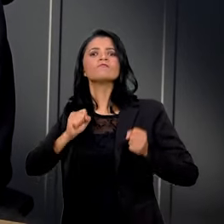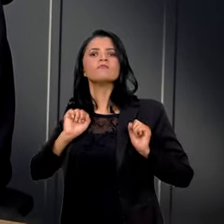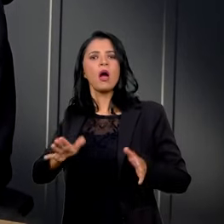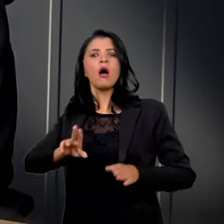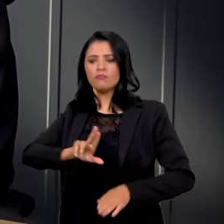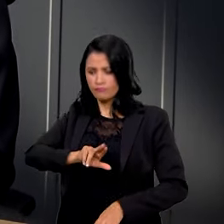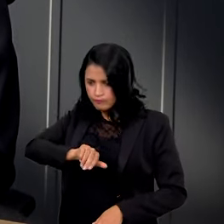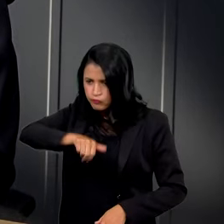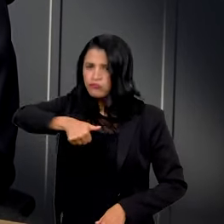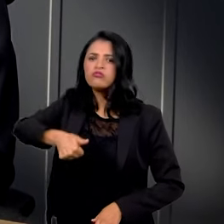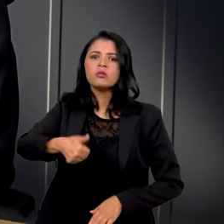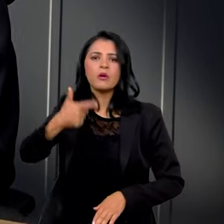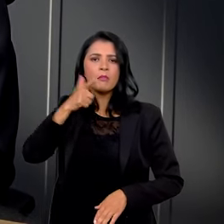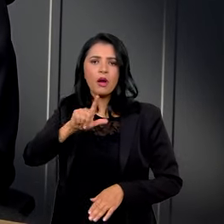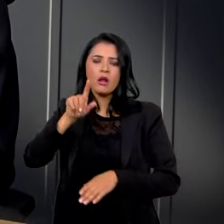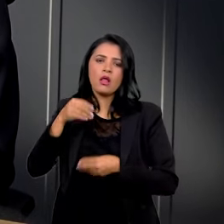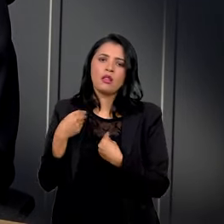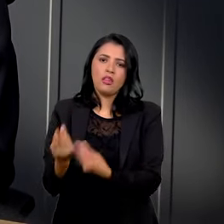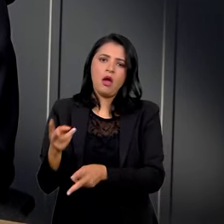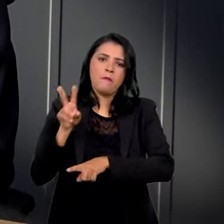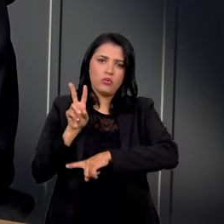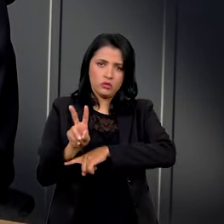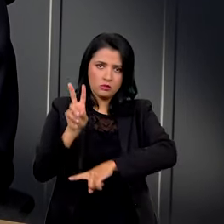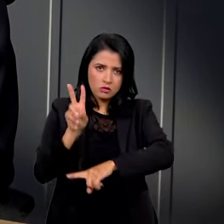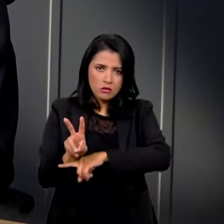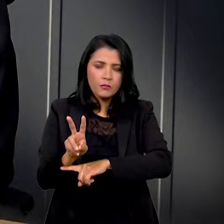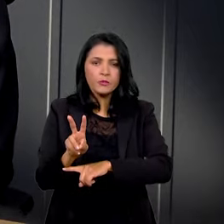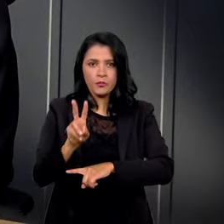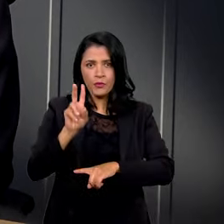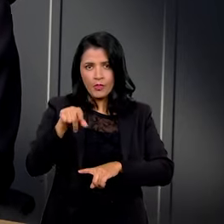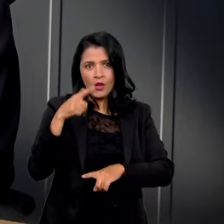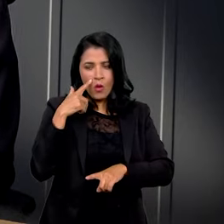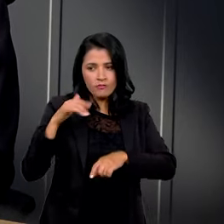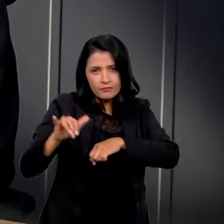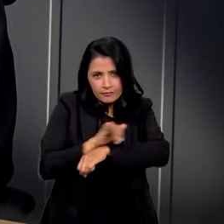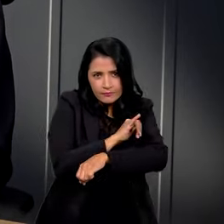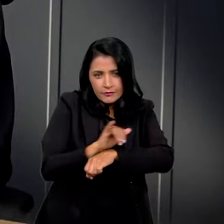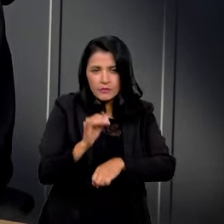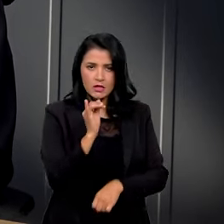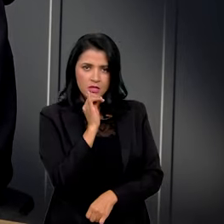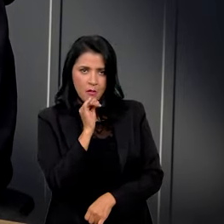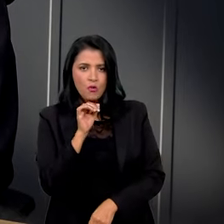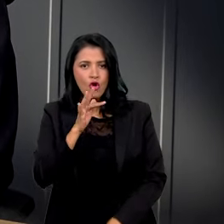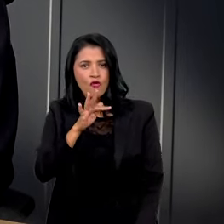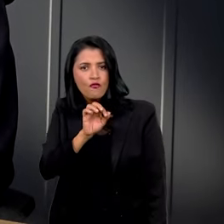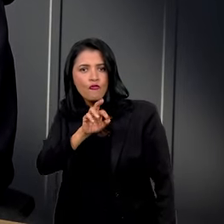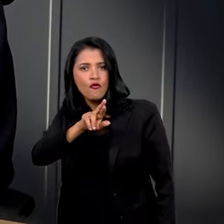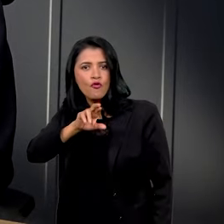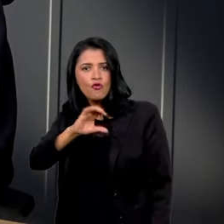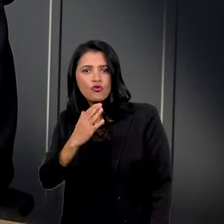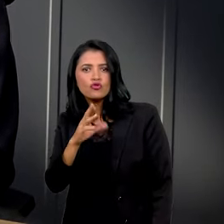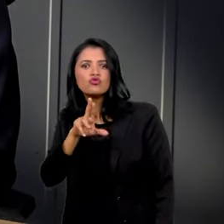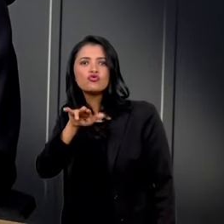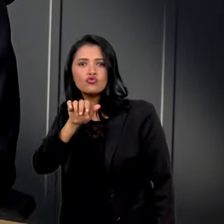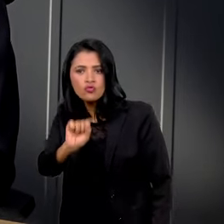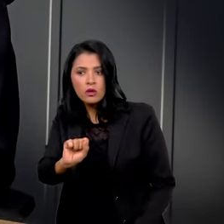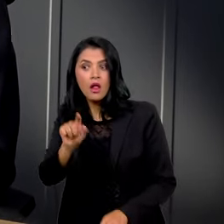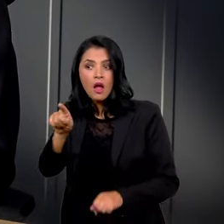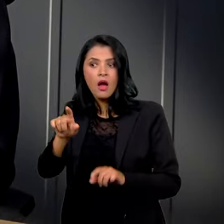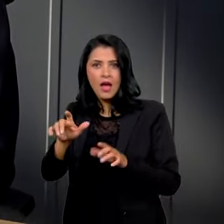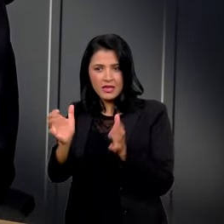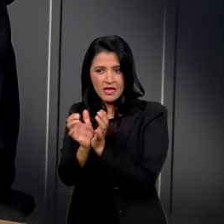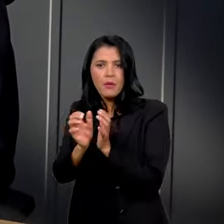as equipes que estão ali em campo a gente tem uma condição de fazer isso de uma maneira mais qualificada né então de ir em situações em locais